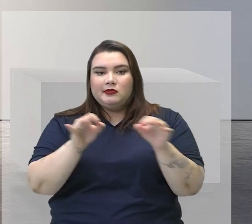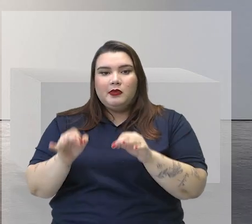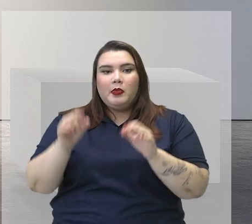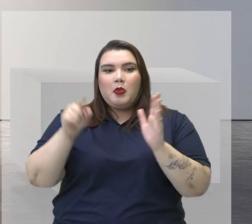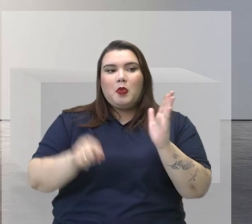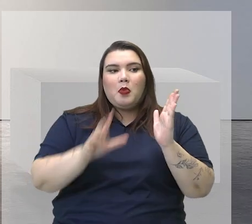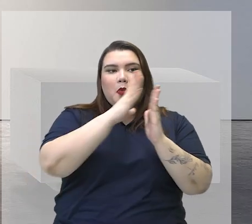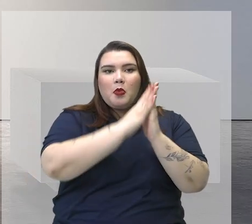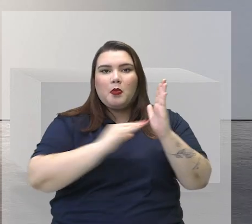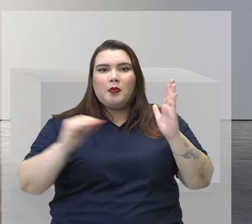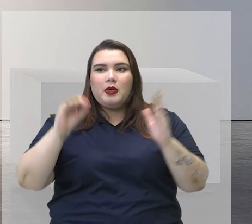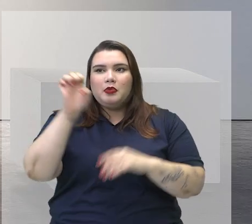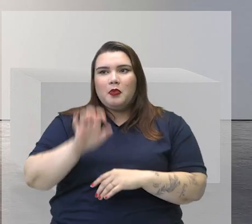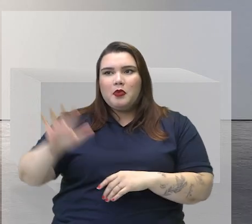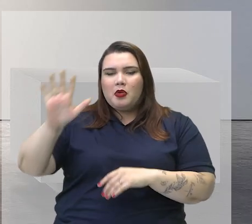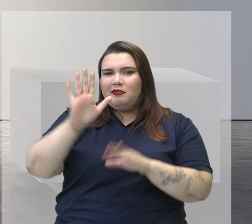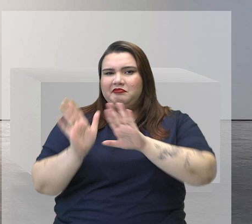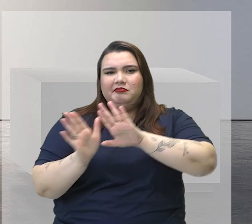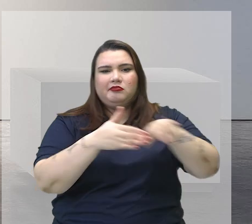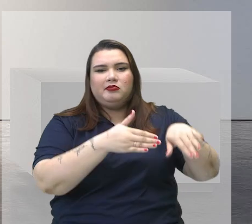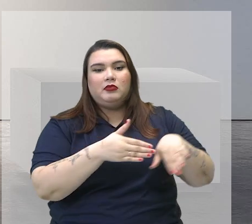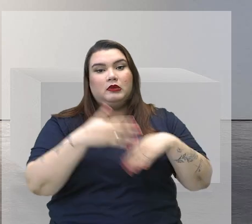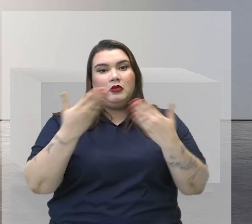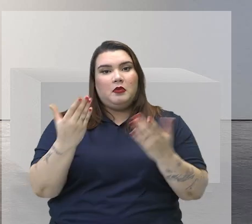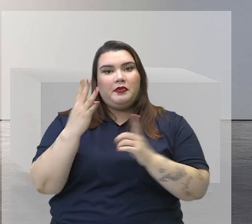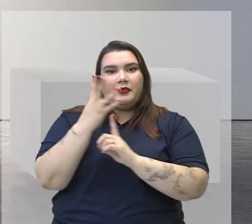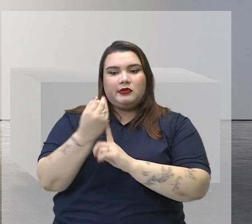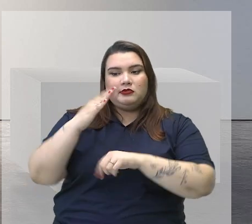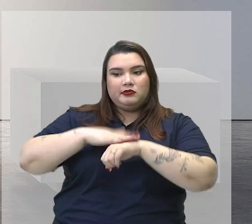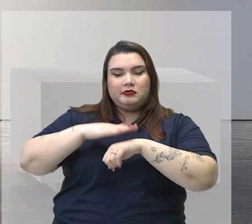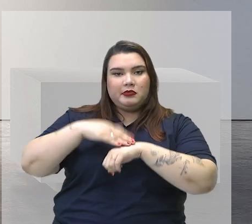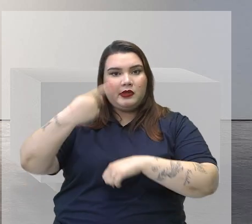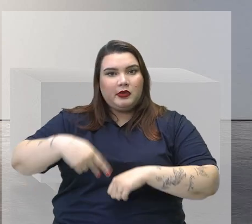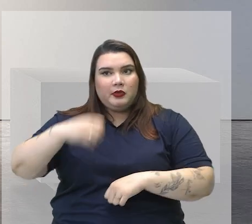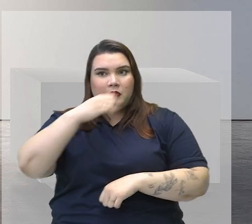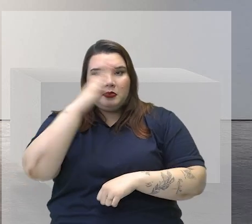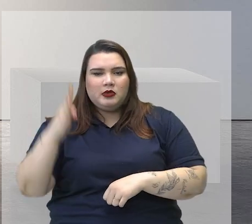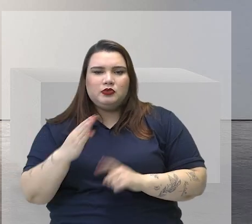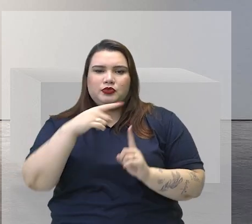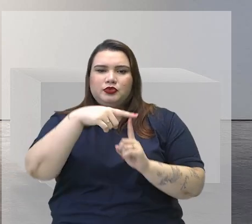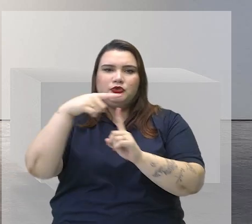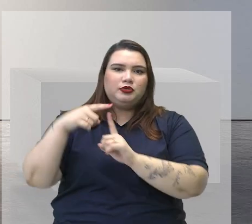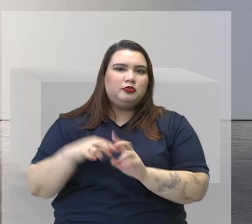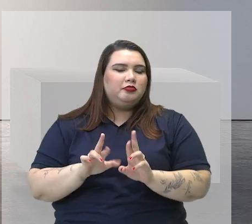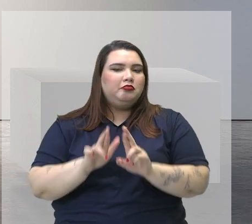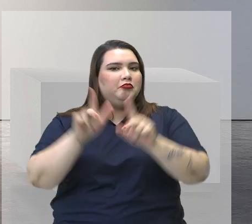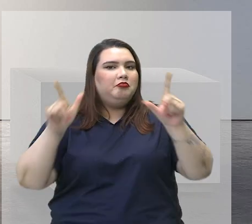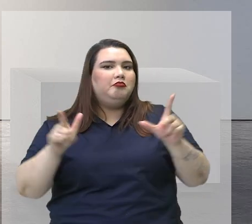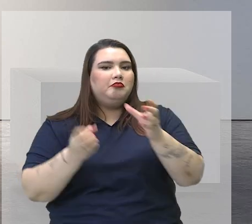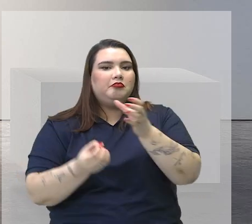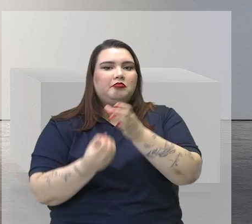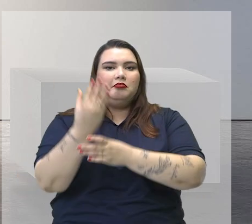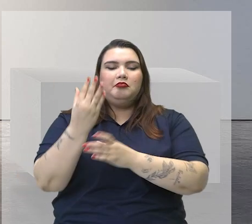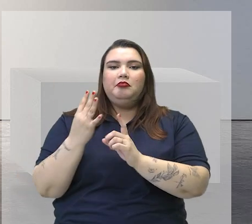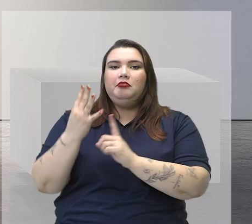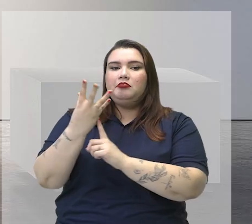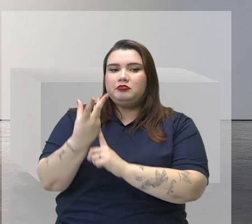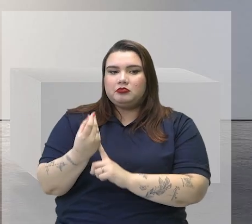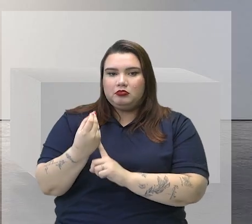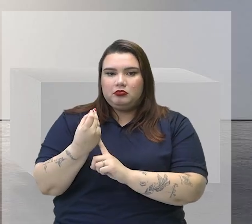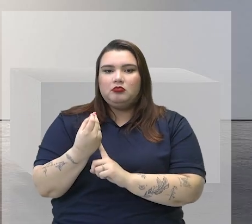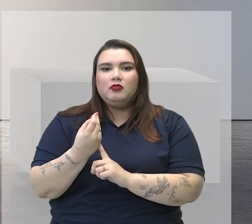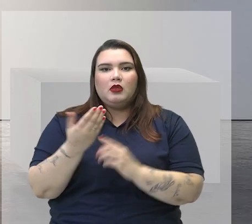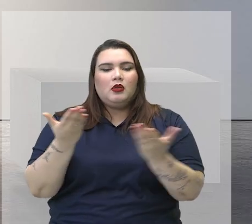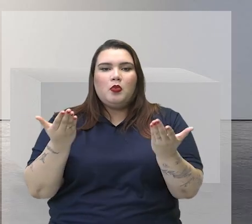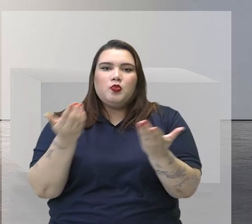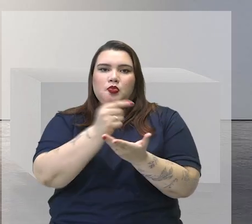imitação que vinha da Europa. Então, os artistas começaram a pintar de uma forma diferente, como vocês podem ver aqui na imagem. Ele não